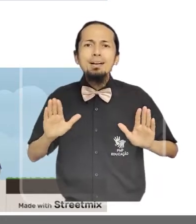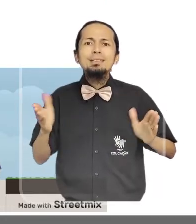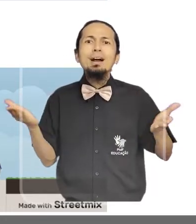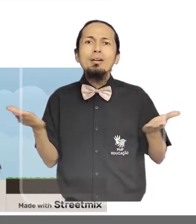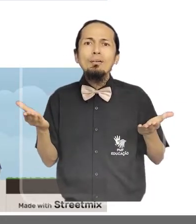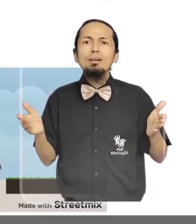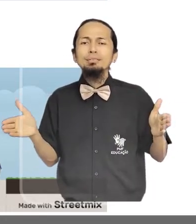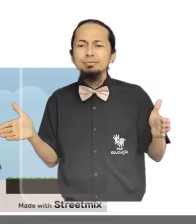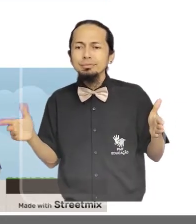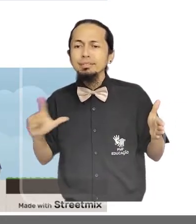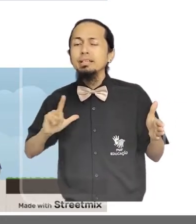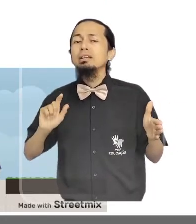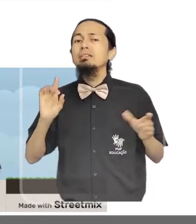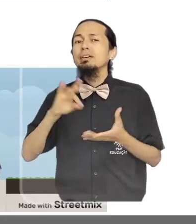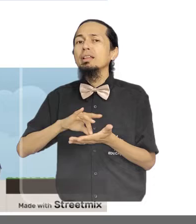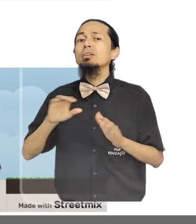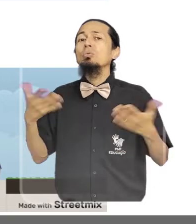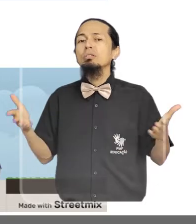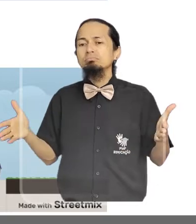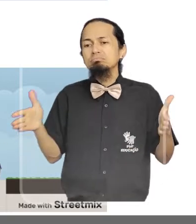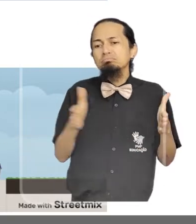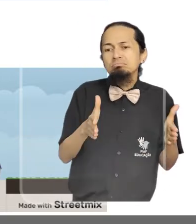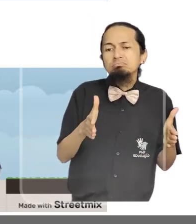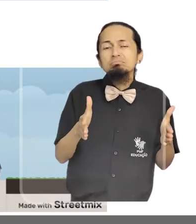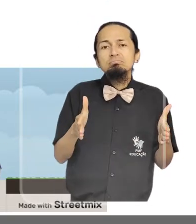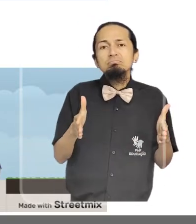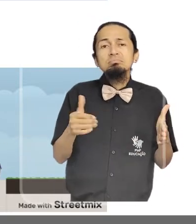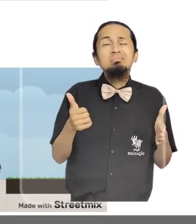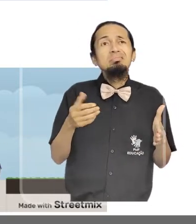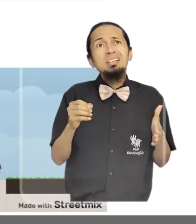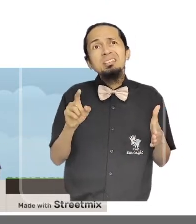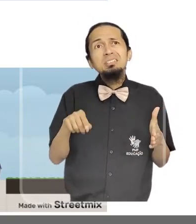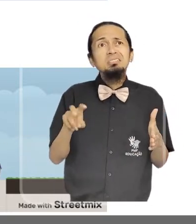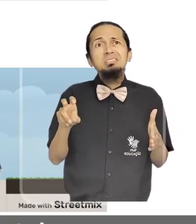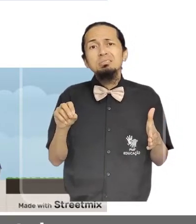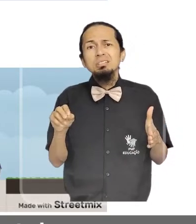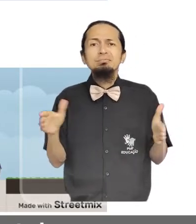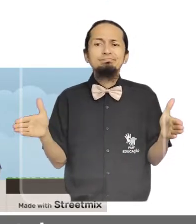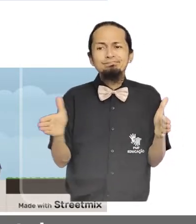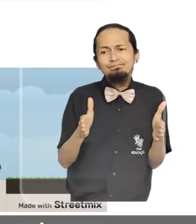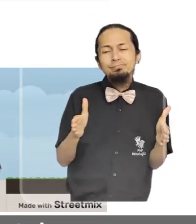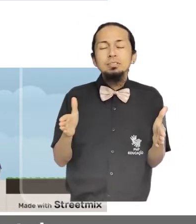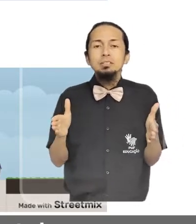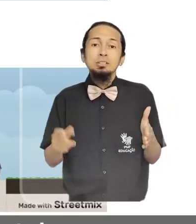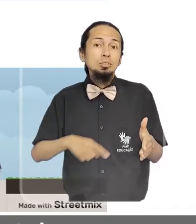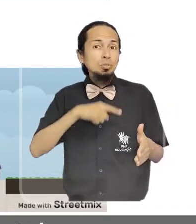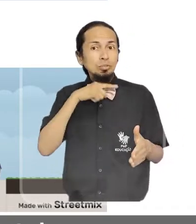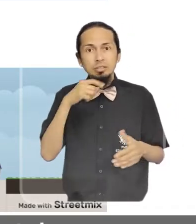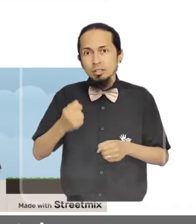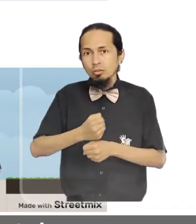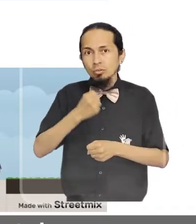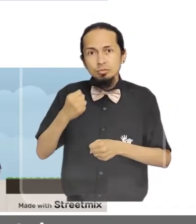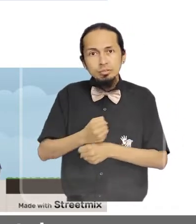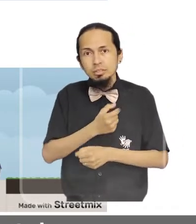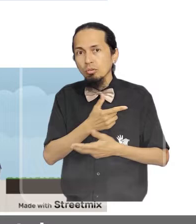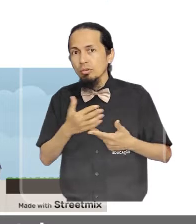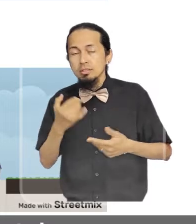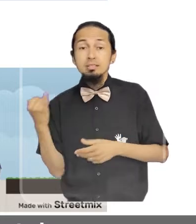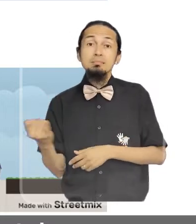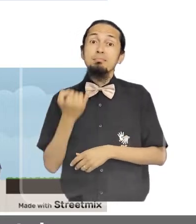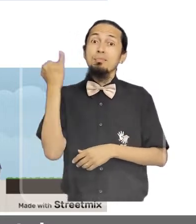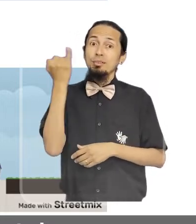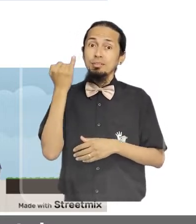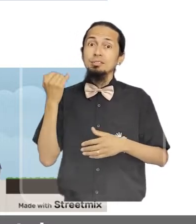atualmente possui entre 10,50 e 16 metros, não permitindo que equipamentos